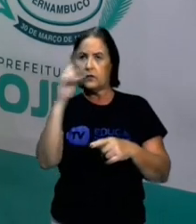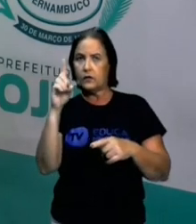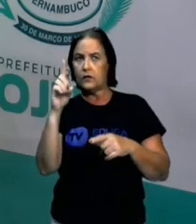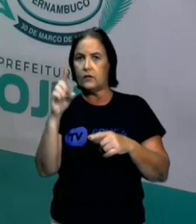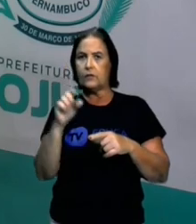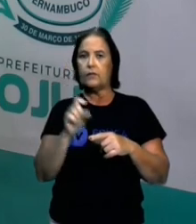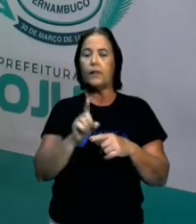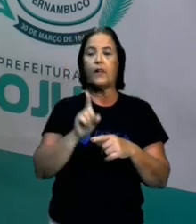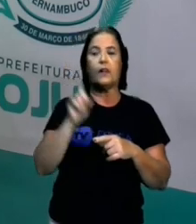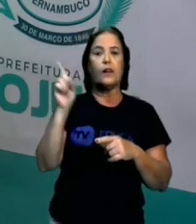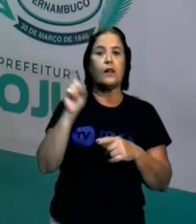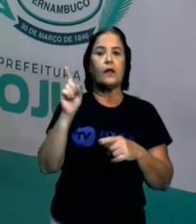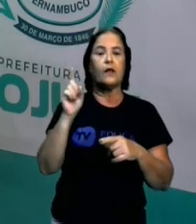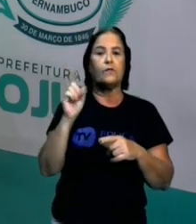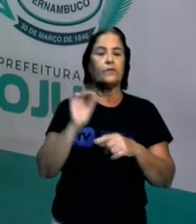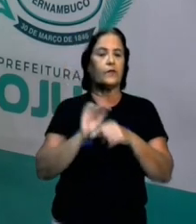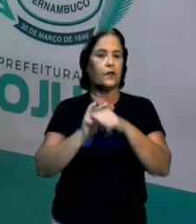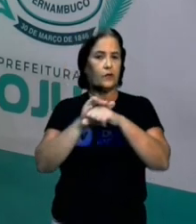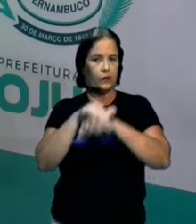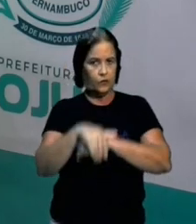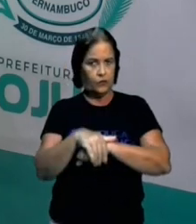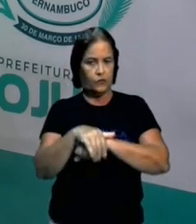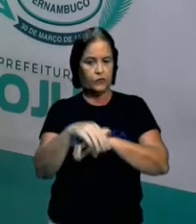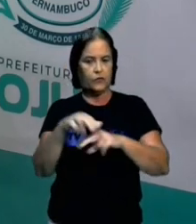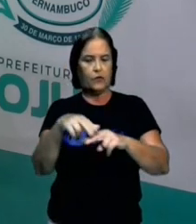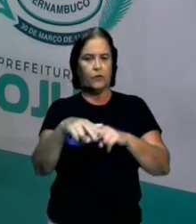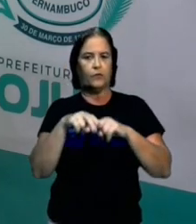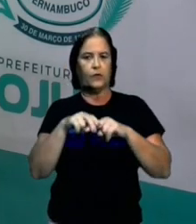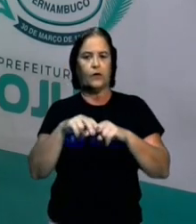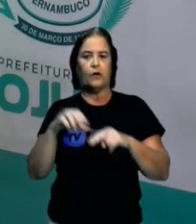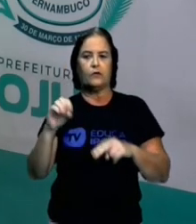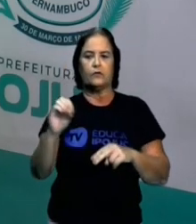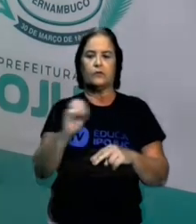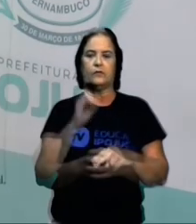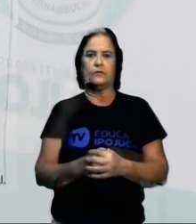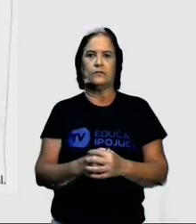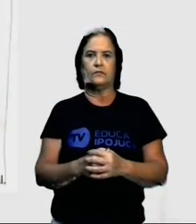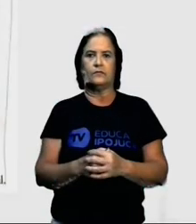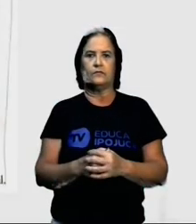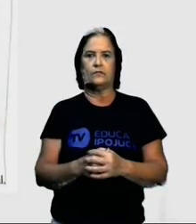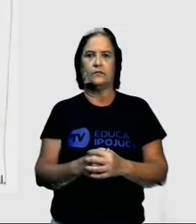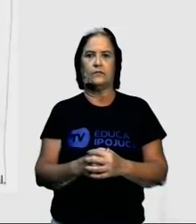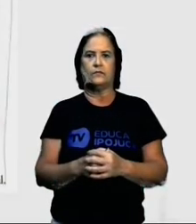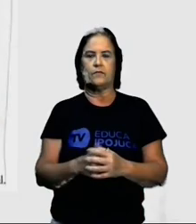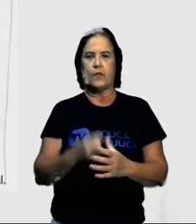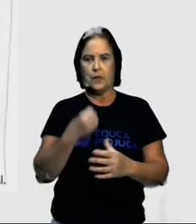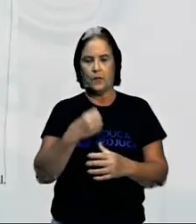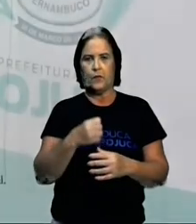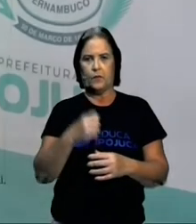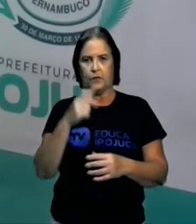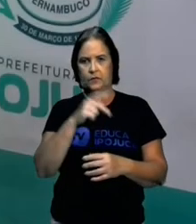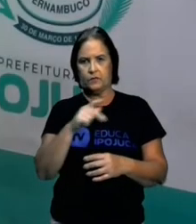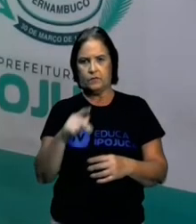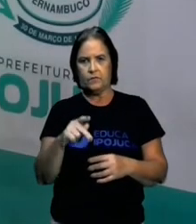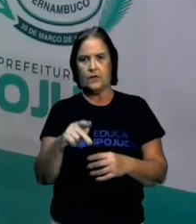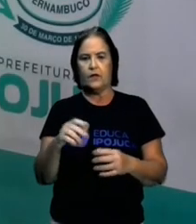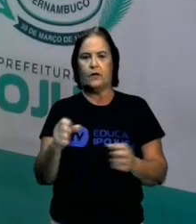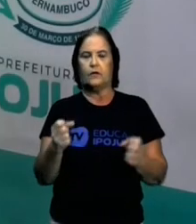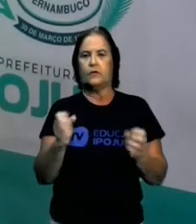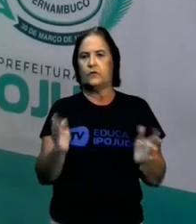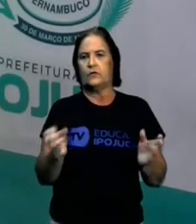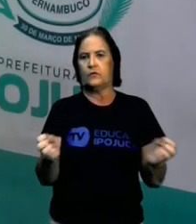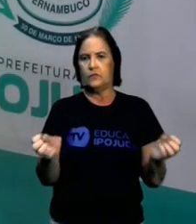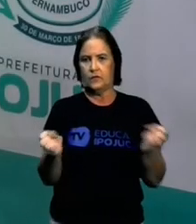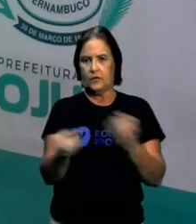horário e por conta do movimento de rotação da Terra. Beleza? Bem, pessoal, com isso